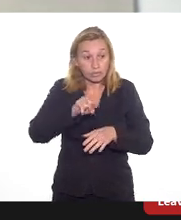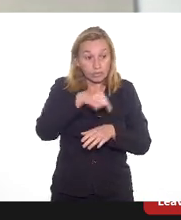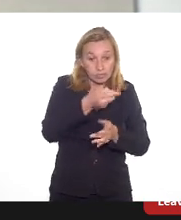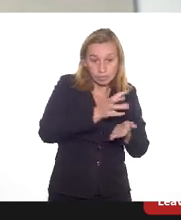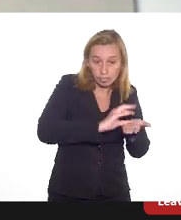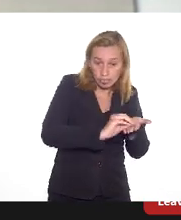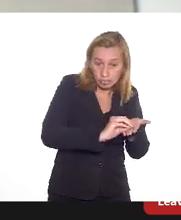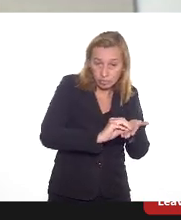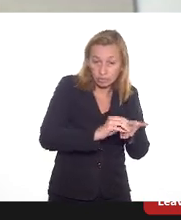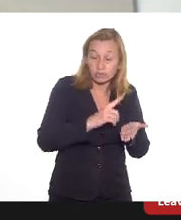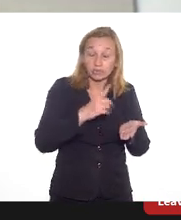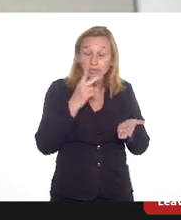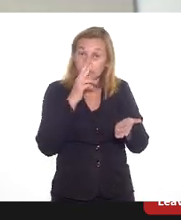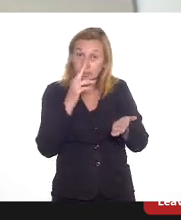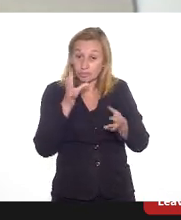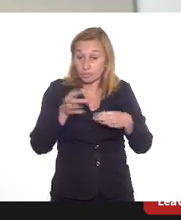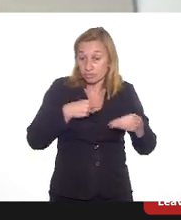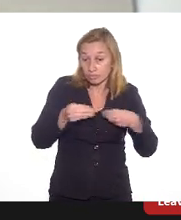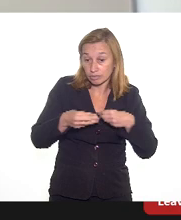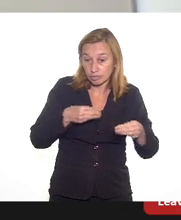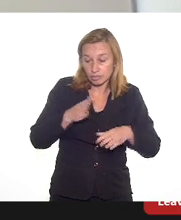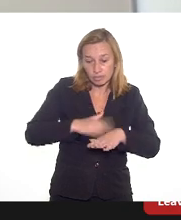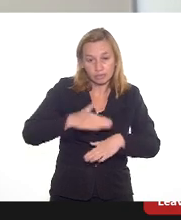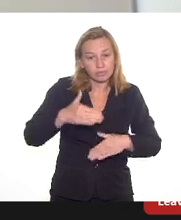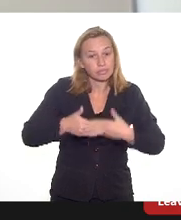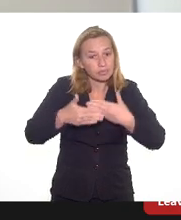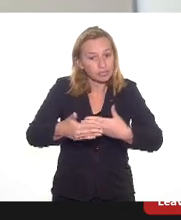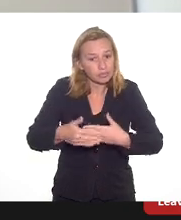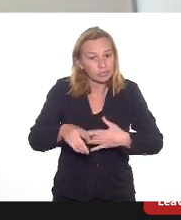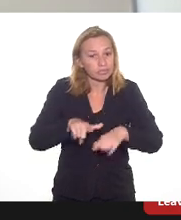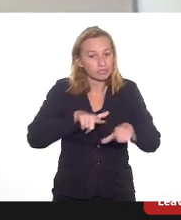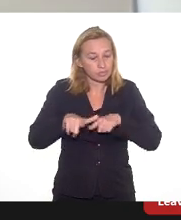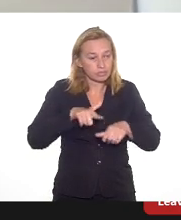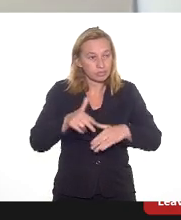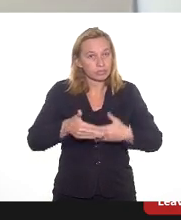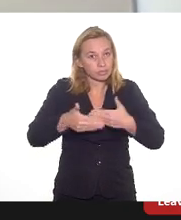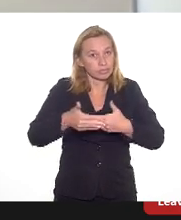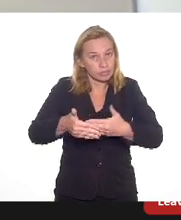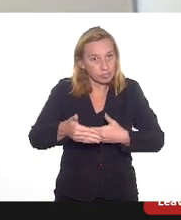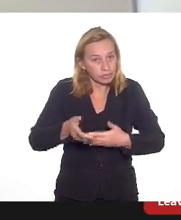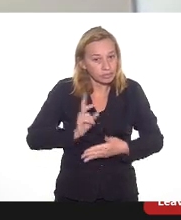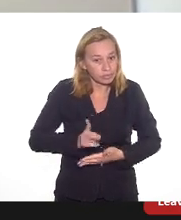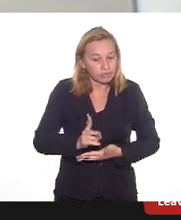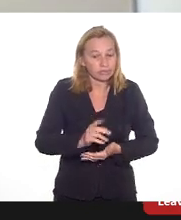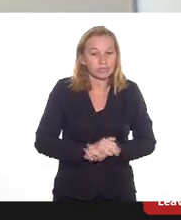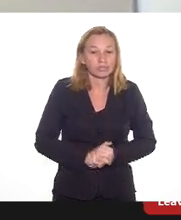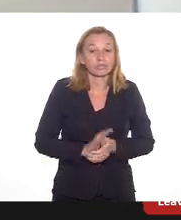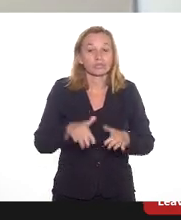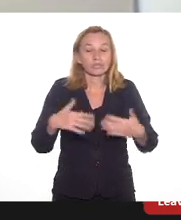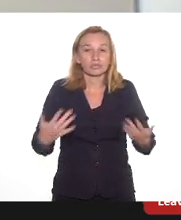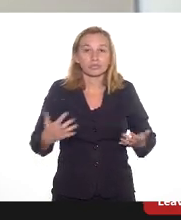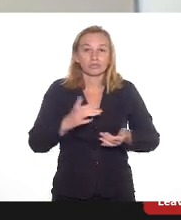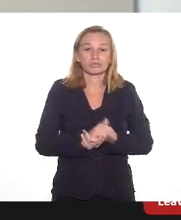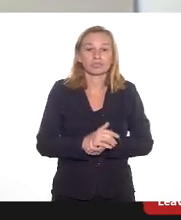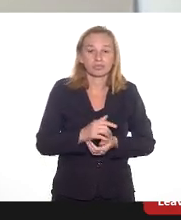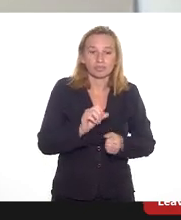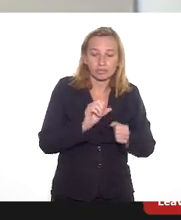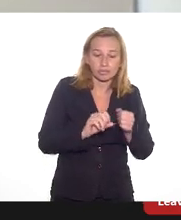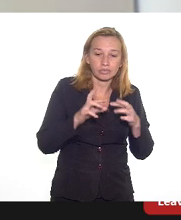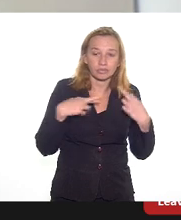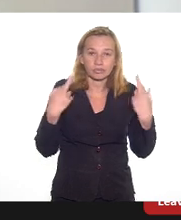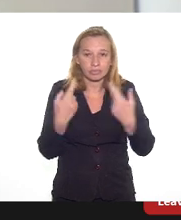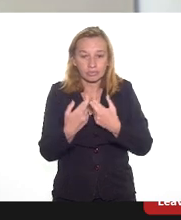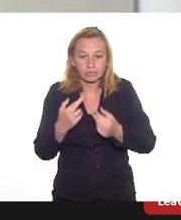gente tem aí uma flexibilidade maior para avançar e vamos trabalhar para seguir avançando, né? Então, a gente vai fazer uma